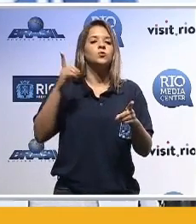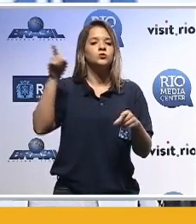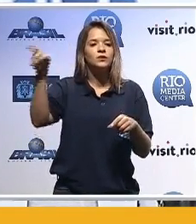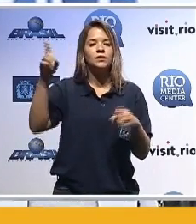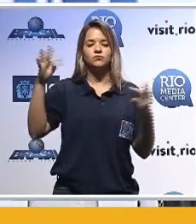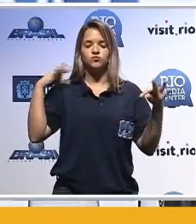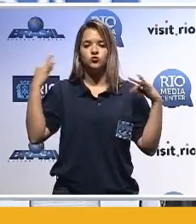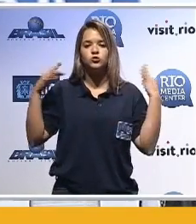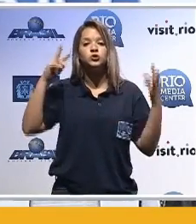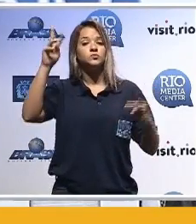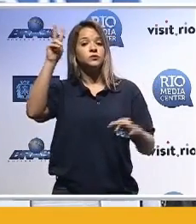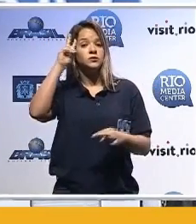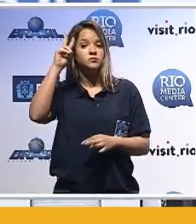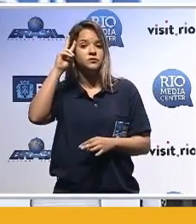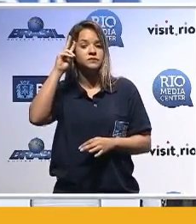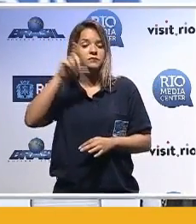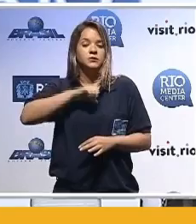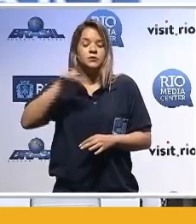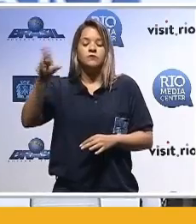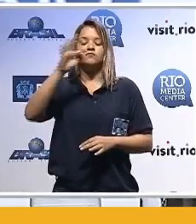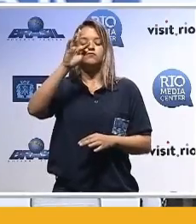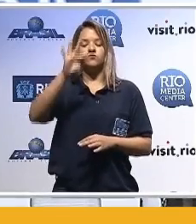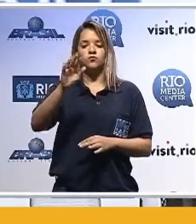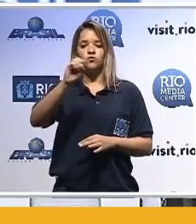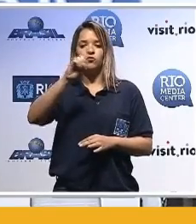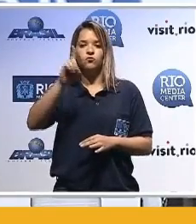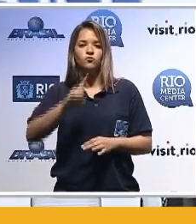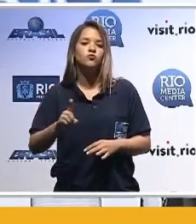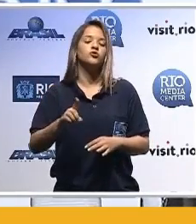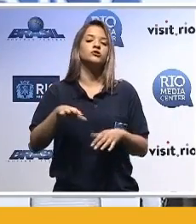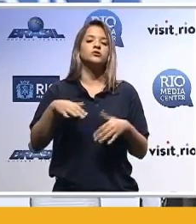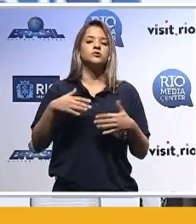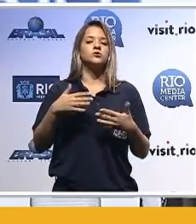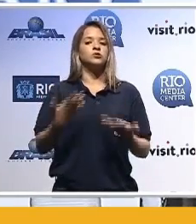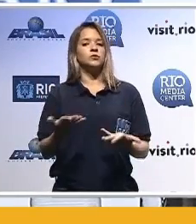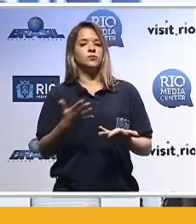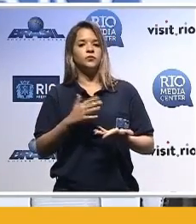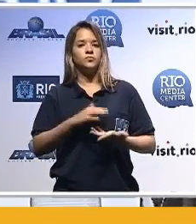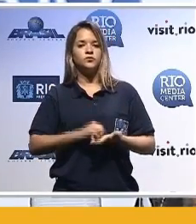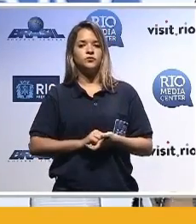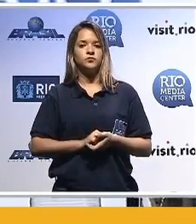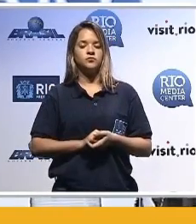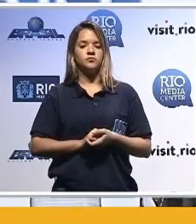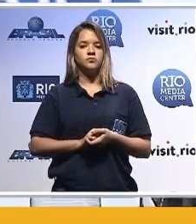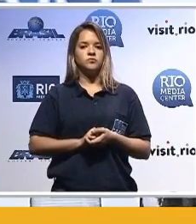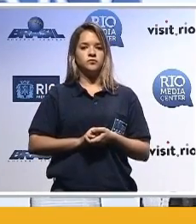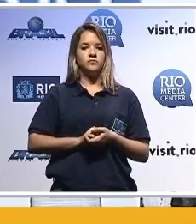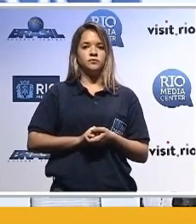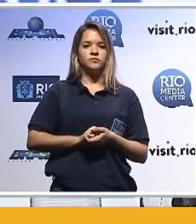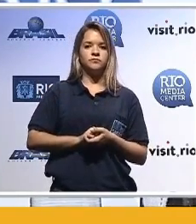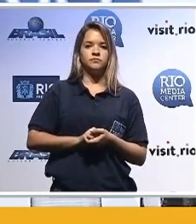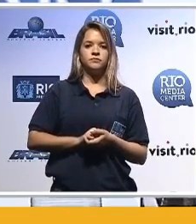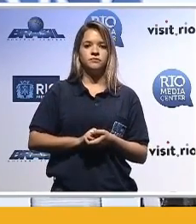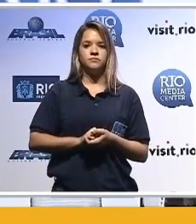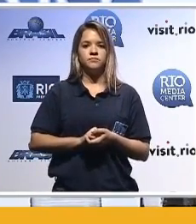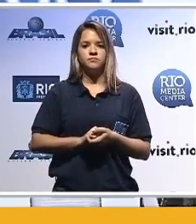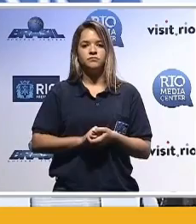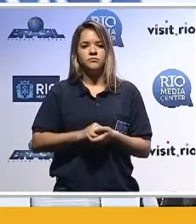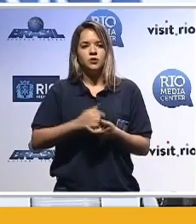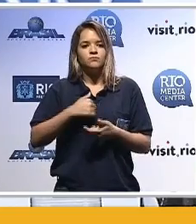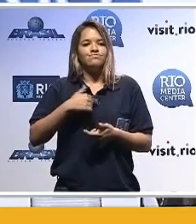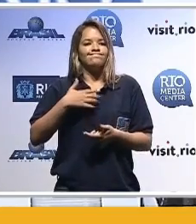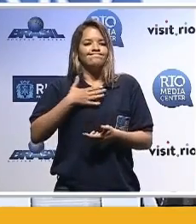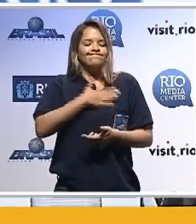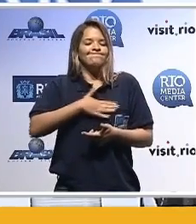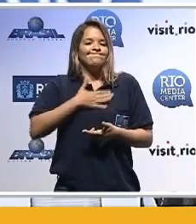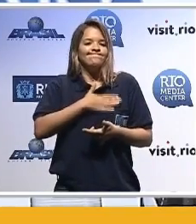segunda-feira em Foz. Quer dizer, então, sinceramente, eu vou, como eu disse, gostaria muito que você, porque eu vou